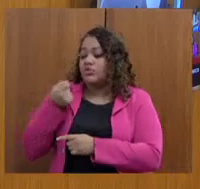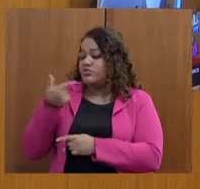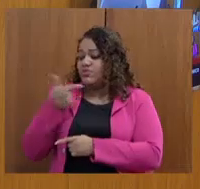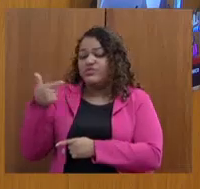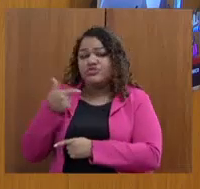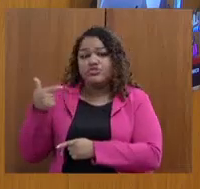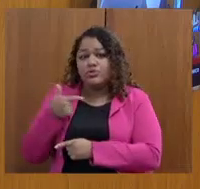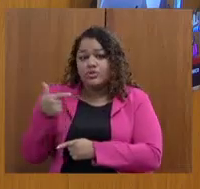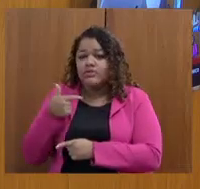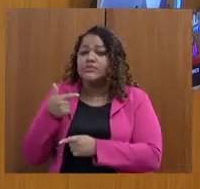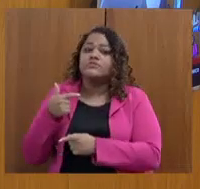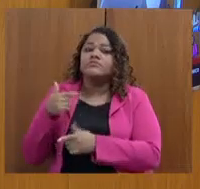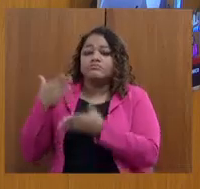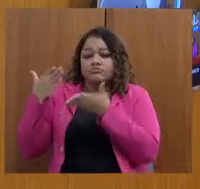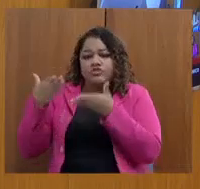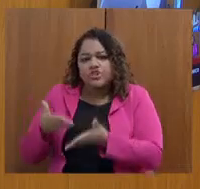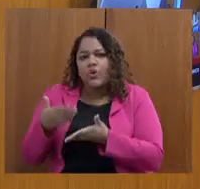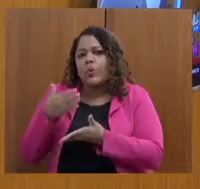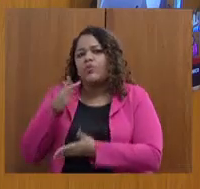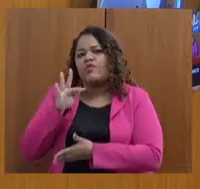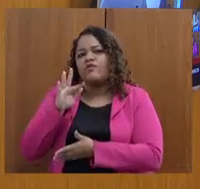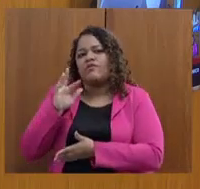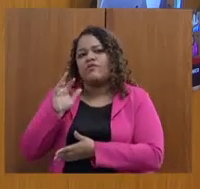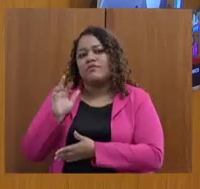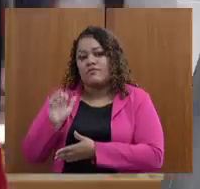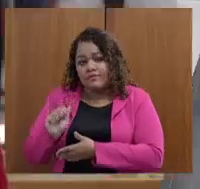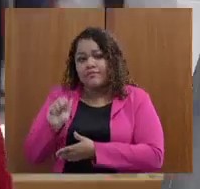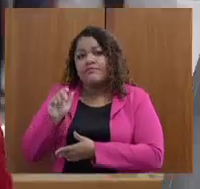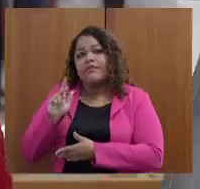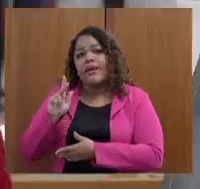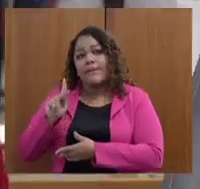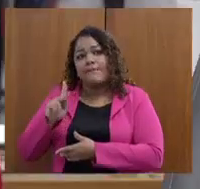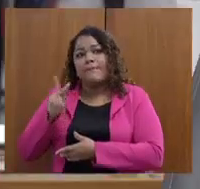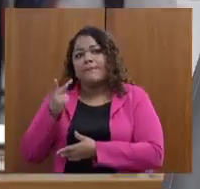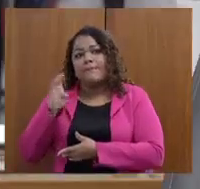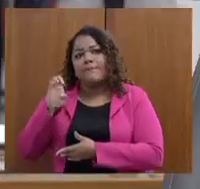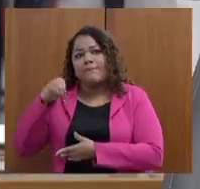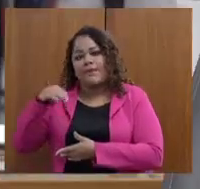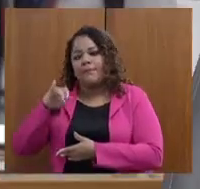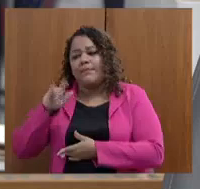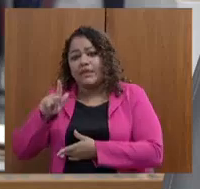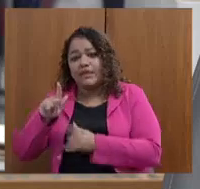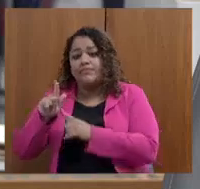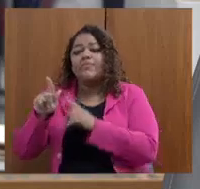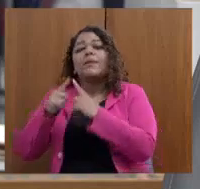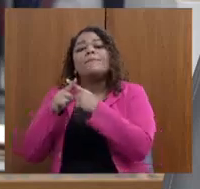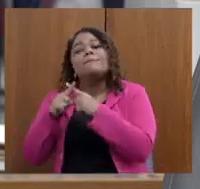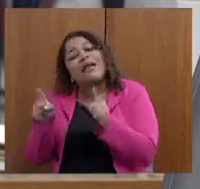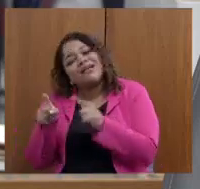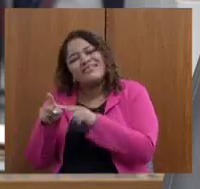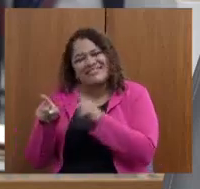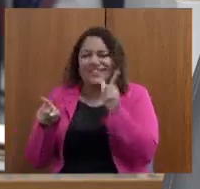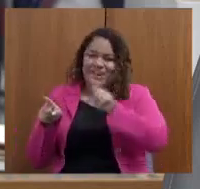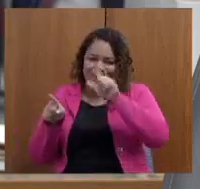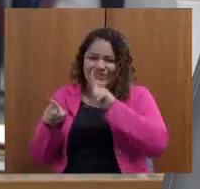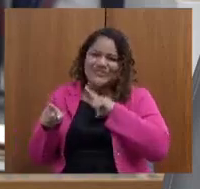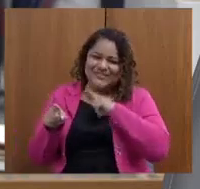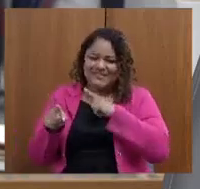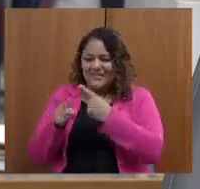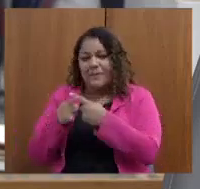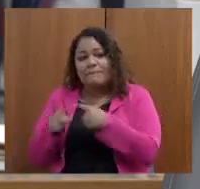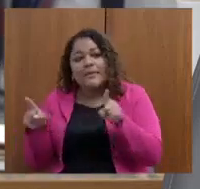da fapemig mas me preocupa é claro que tem um mas né mas me preocupa que nos seis meses